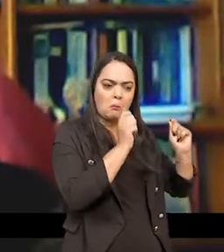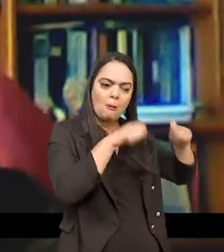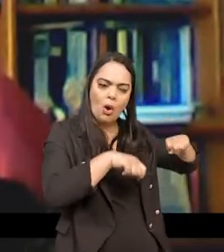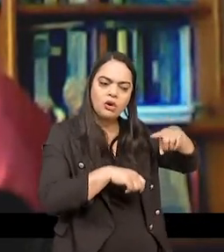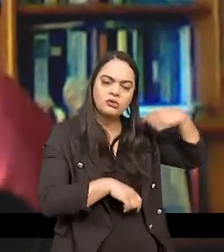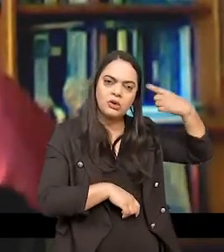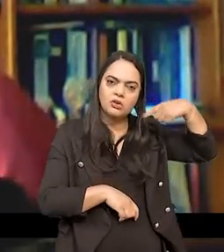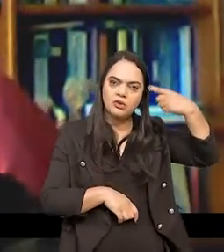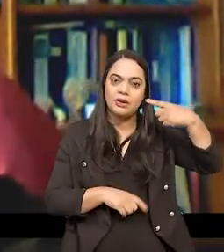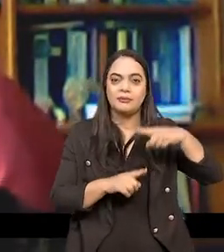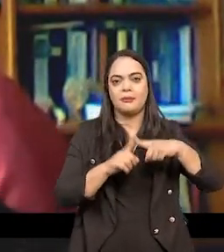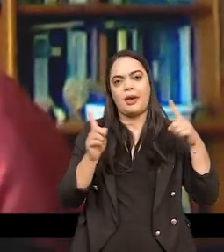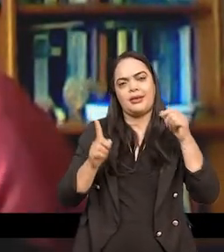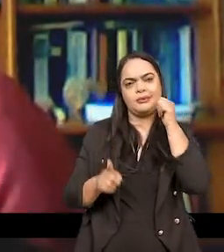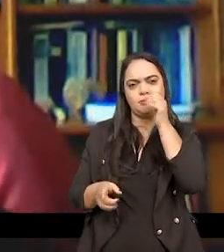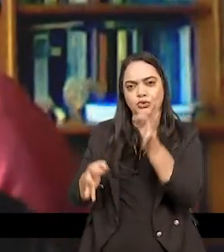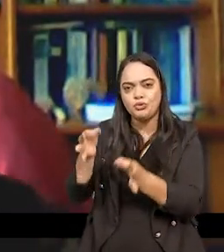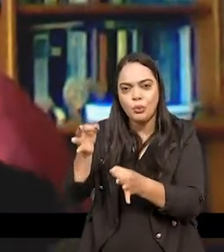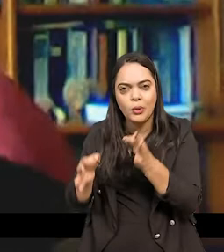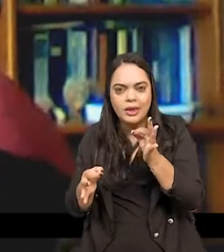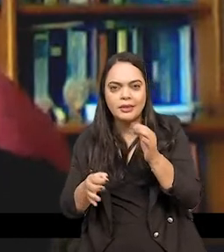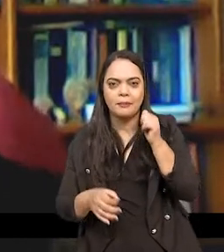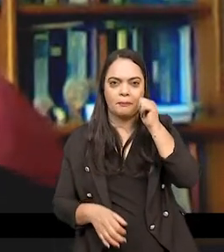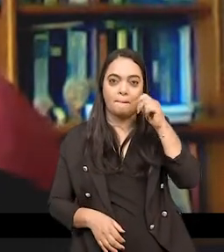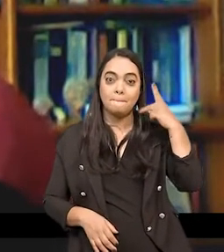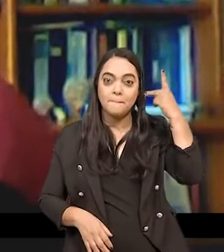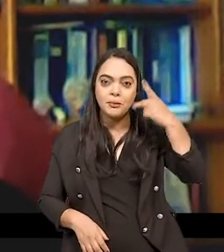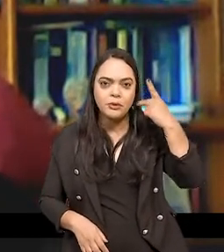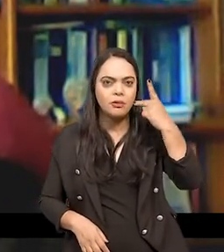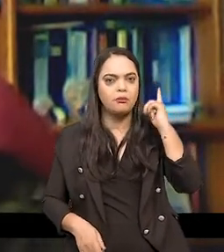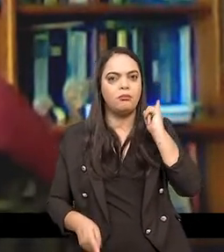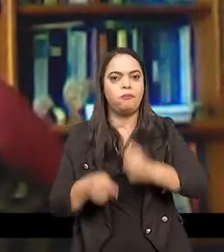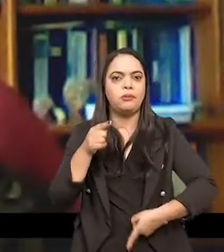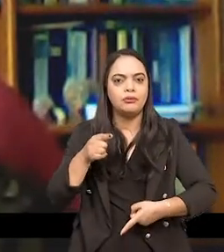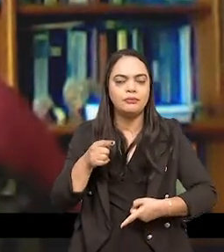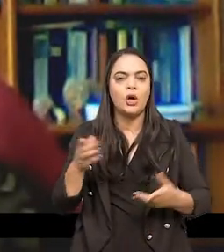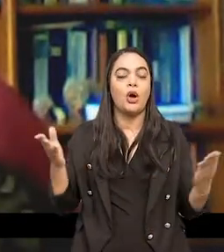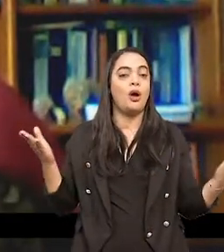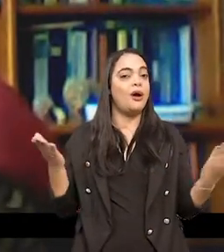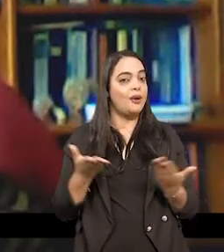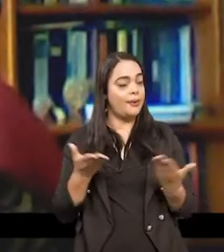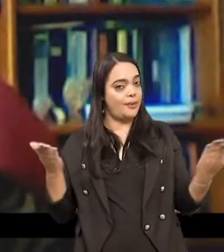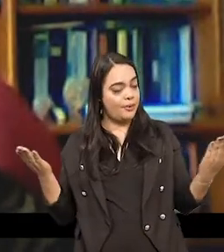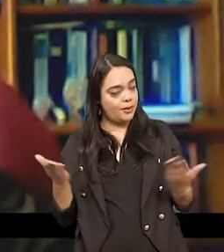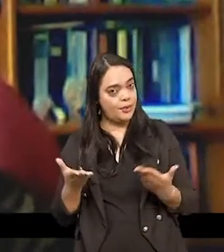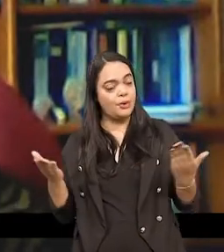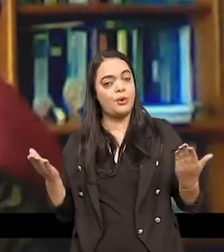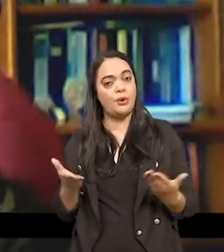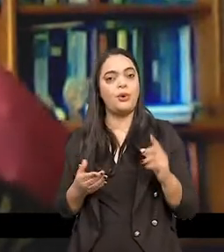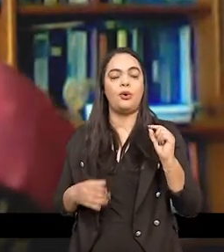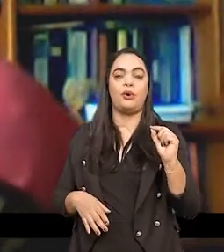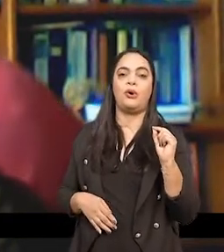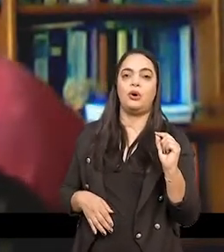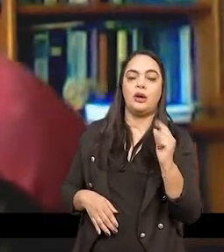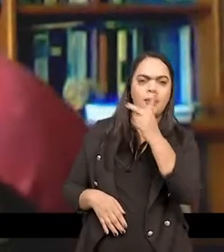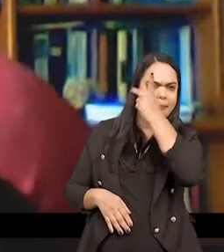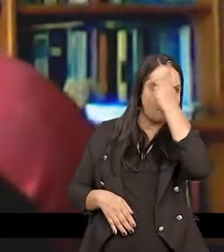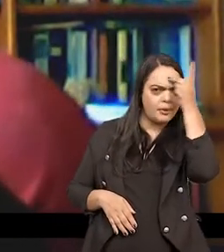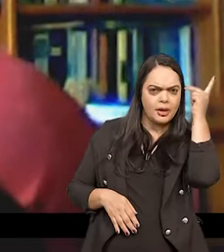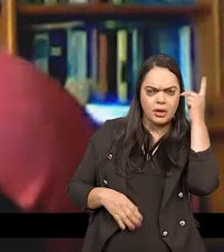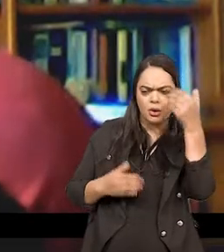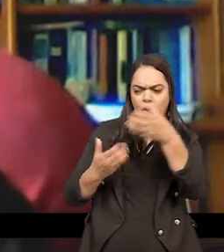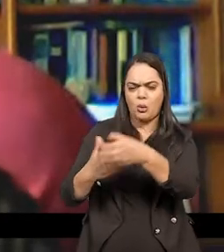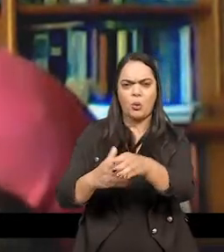mas jamais juíza, jamais promotora. E se a gente observa hoje o número de aprovados em concursos